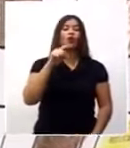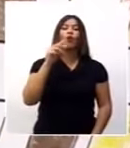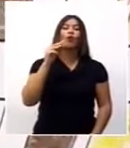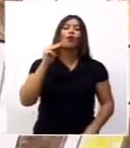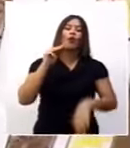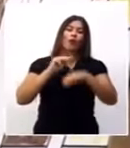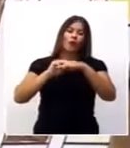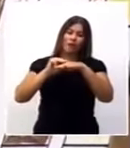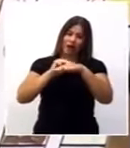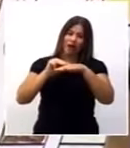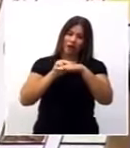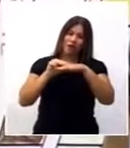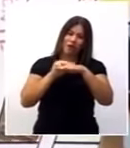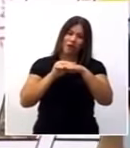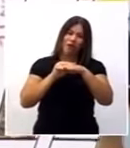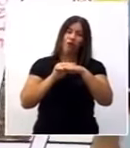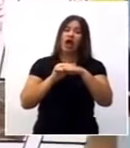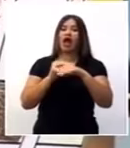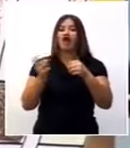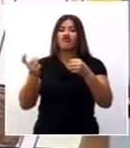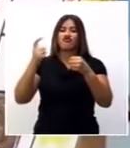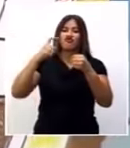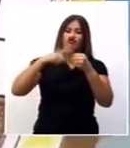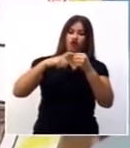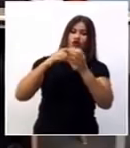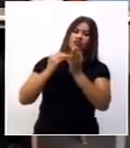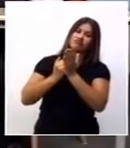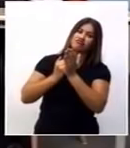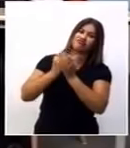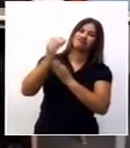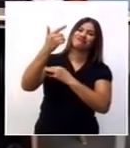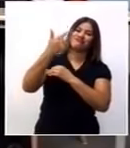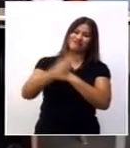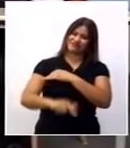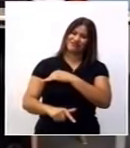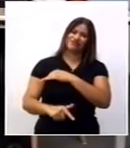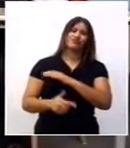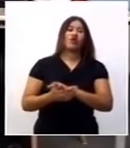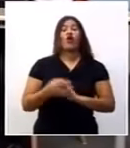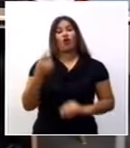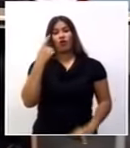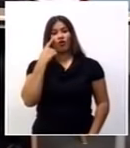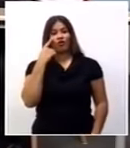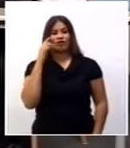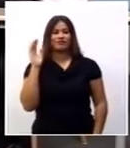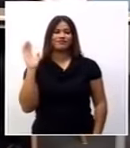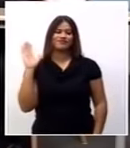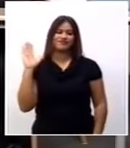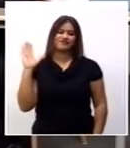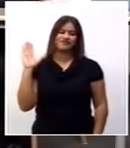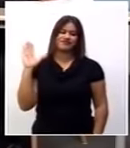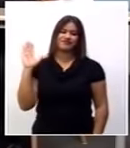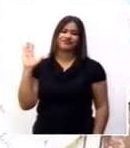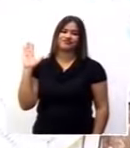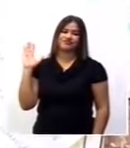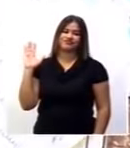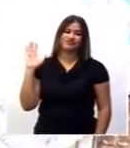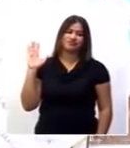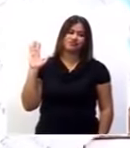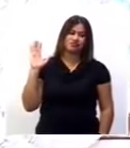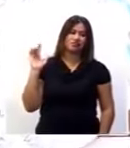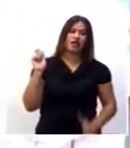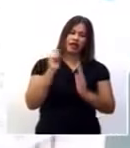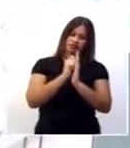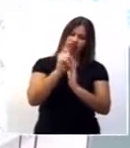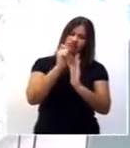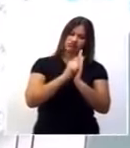que vocês fizessem com isso? É um jogo. Tem as cartas, estão aqui, ó. Vou mostrar para vocês as cartas. A gente fez à mão as